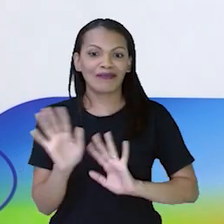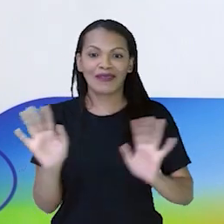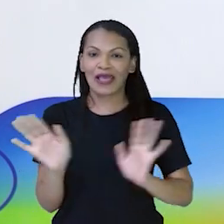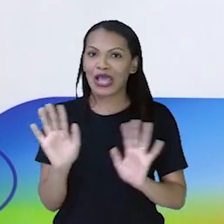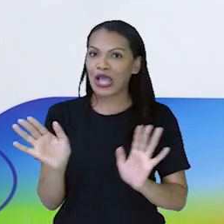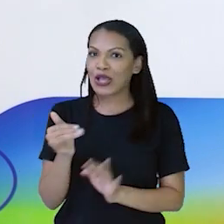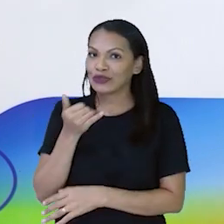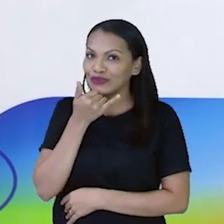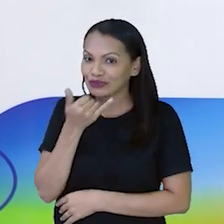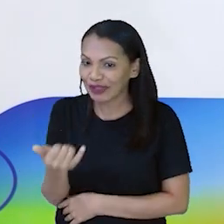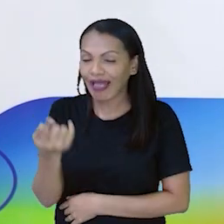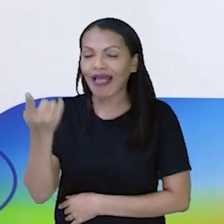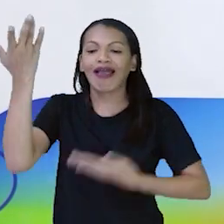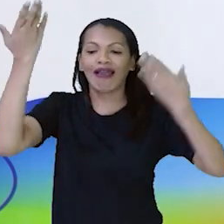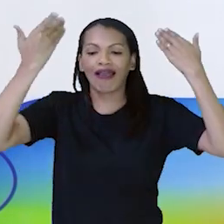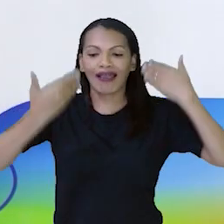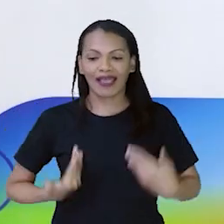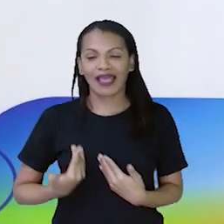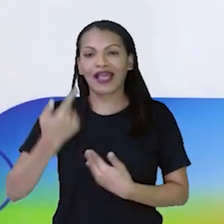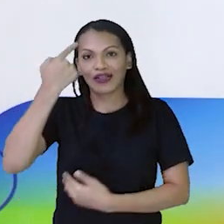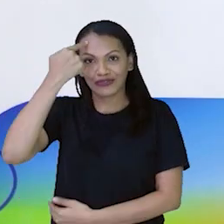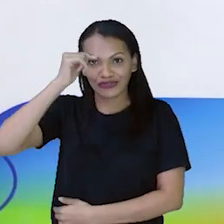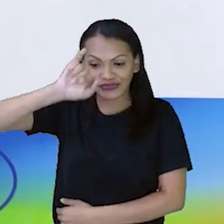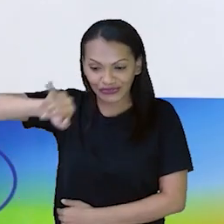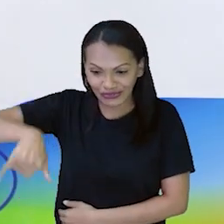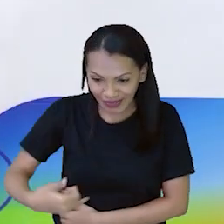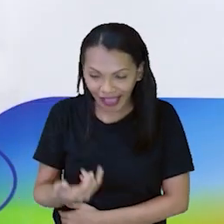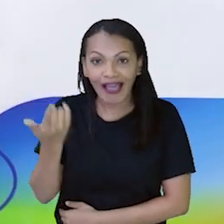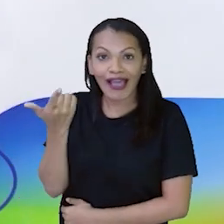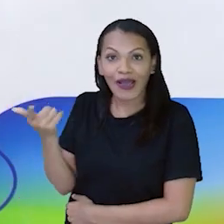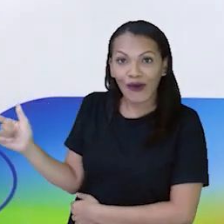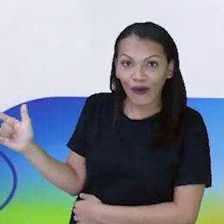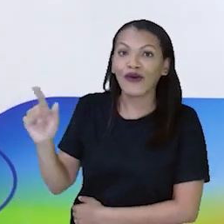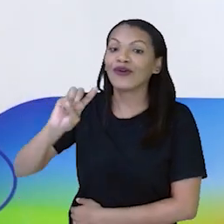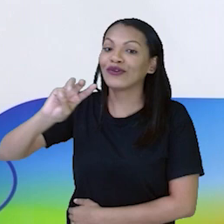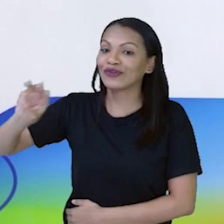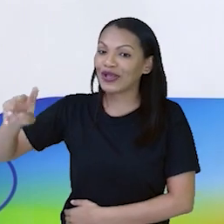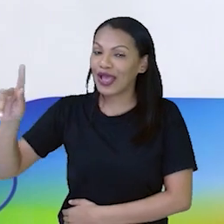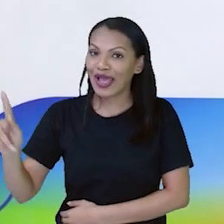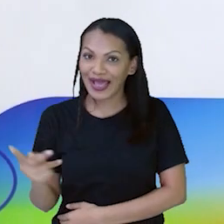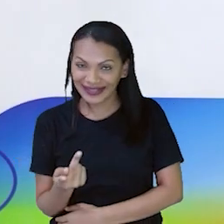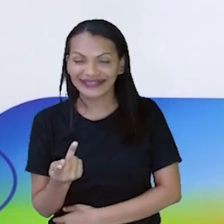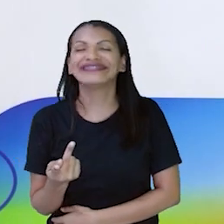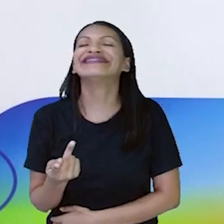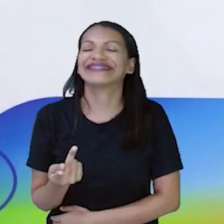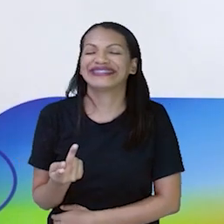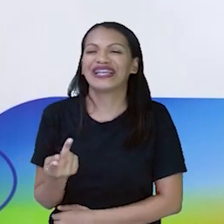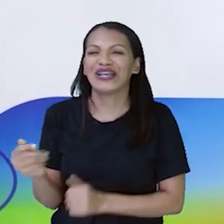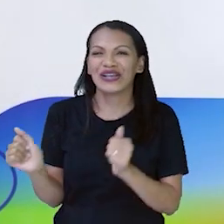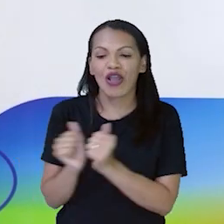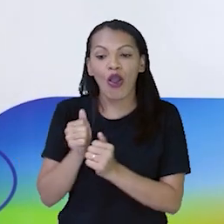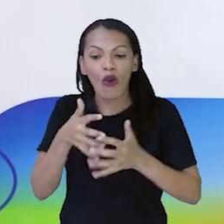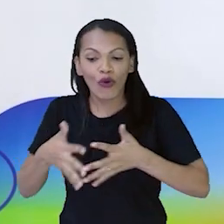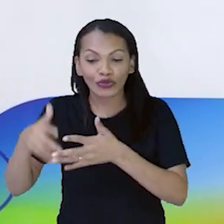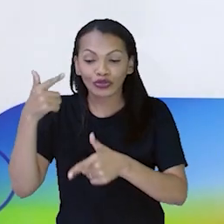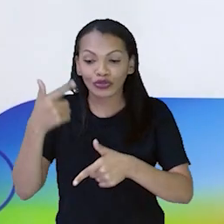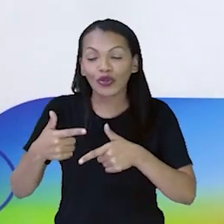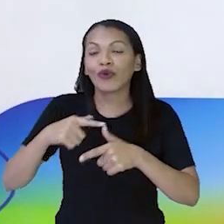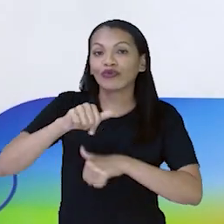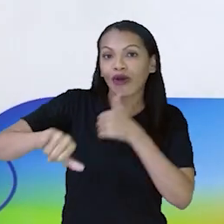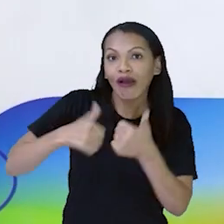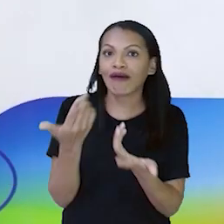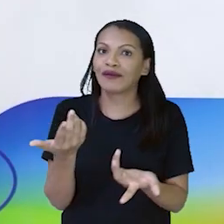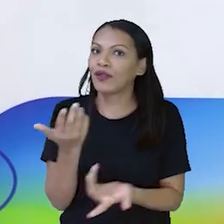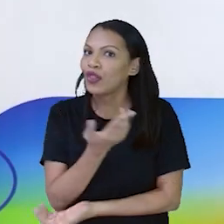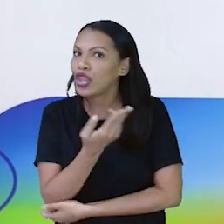Jéssica. Oi? Ela é a Jéssica. A Jéssica, a Helena é a Helena outra, que estava desculpa. comigo. É que eu fico trocando o nome das pessoas, uma